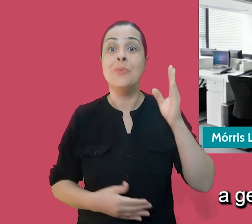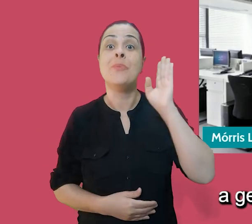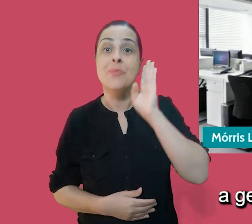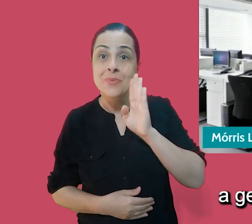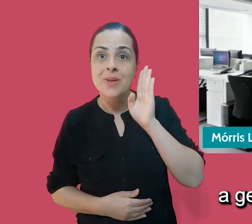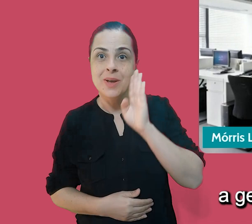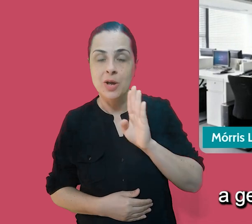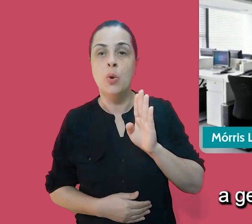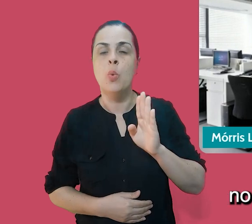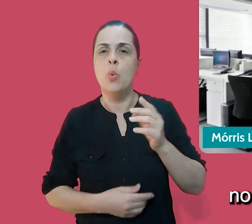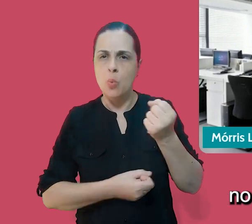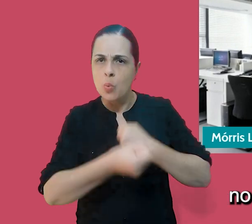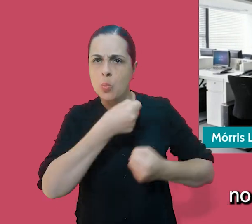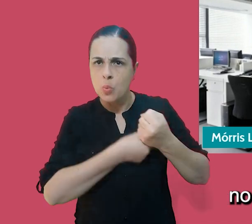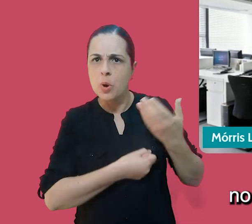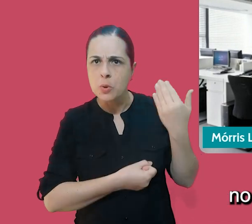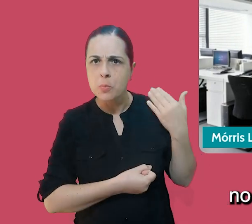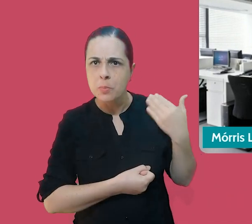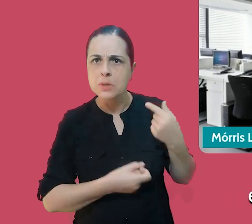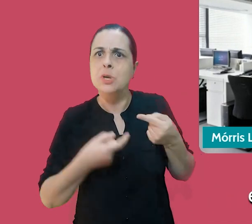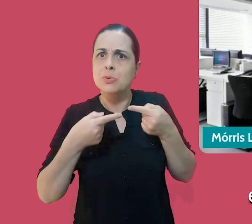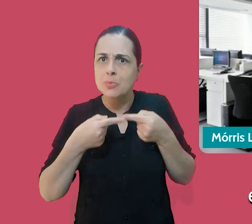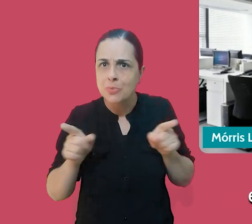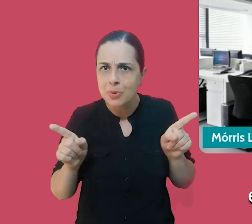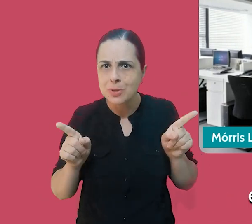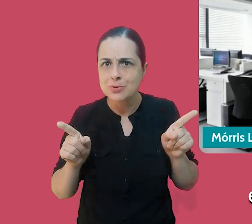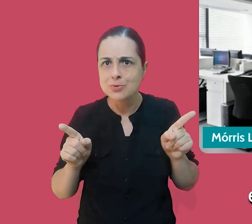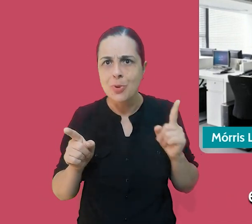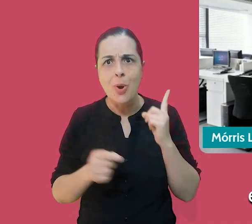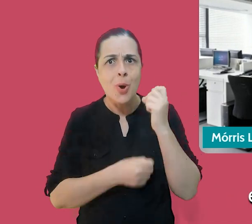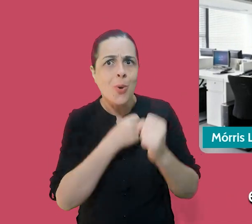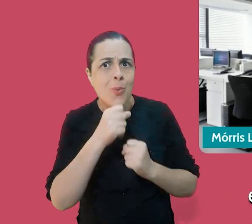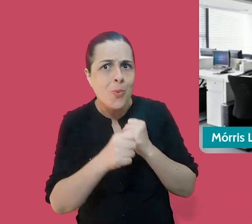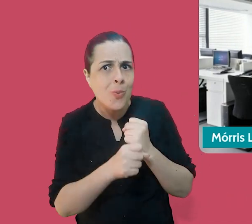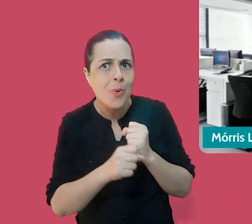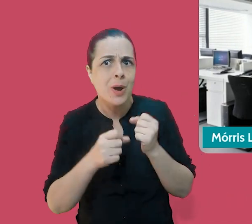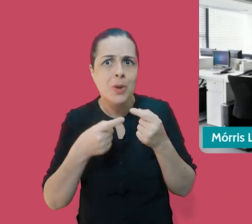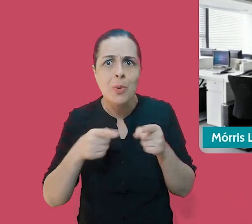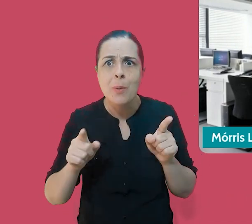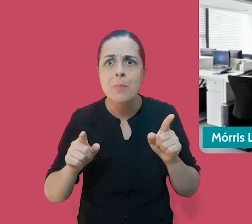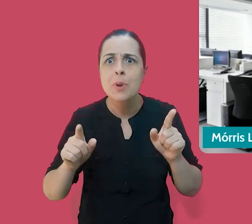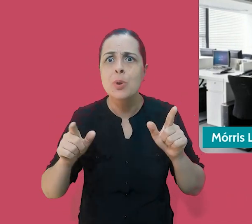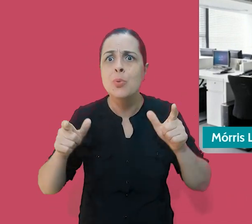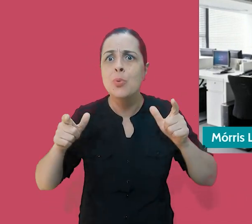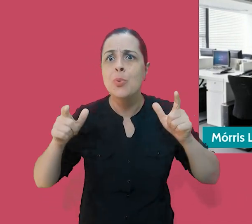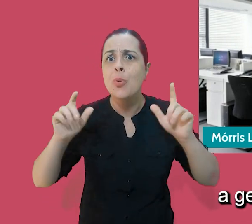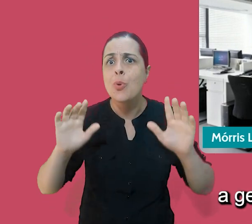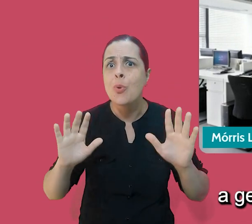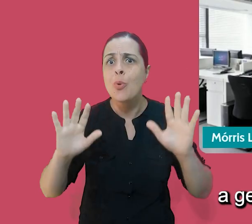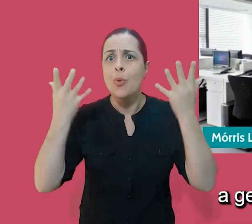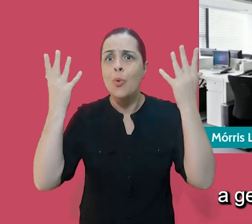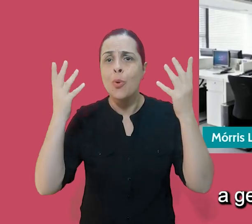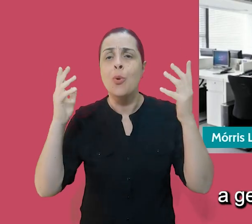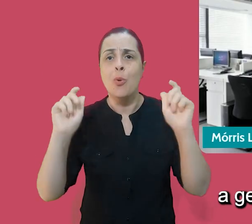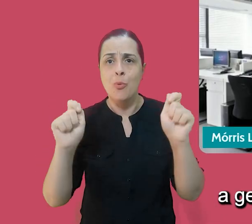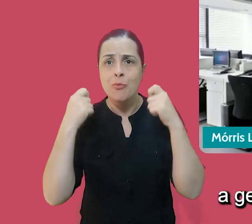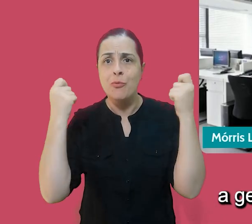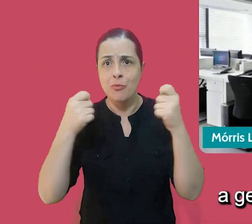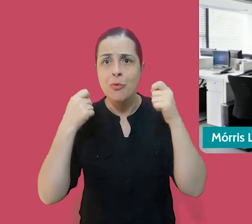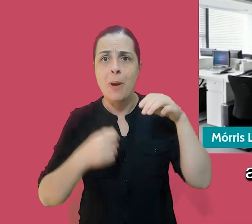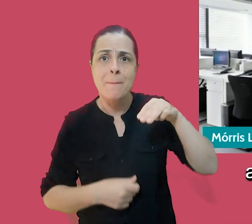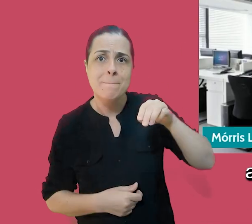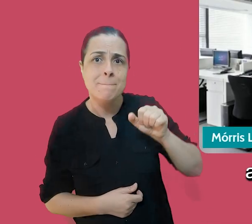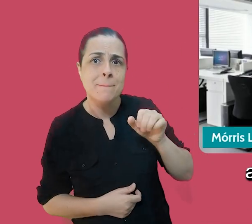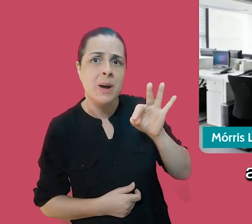gente lançou no ano passado, no Maturi Fest do ano passado, então já vai fazer um ano, o nosso aplicativo. A gente tem hoje um